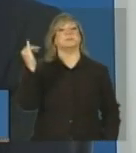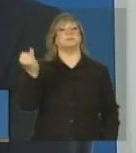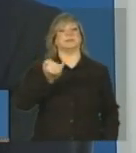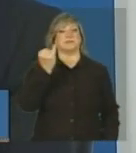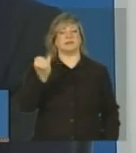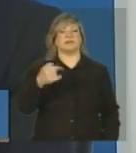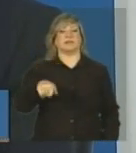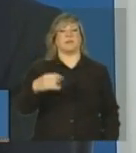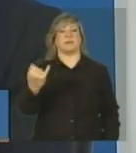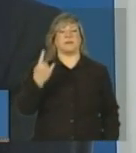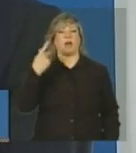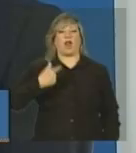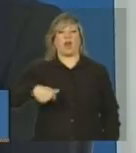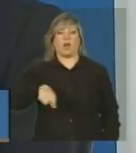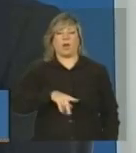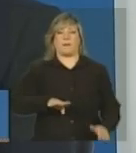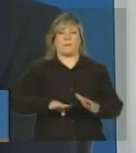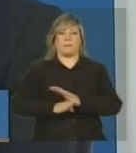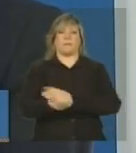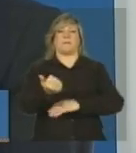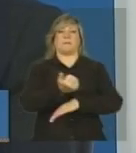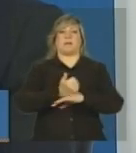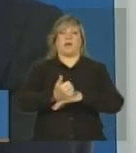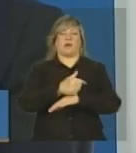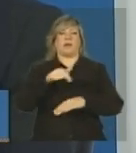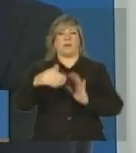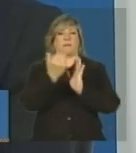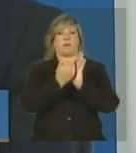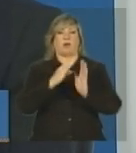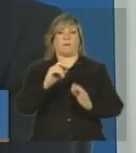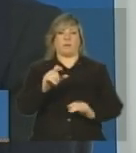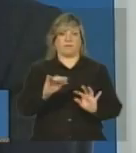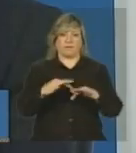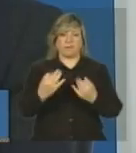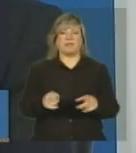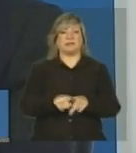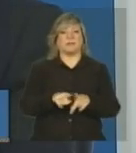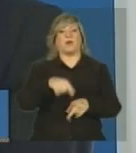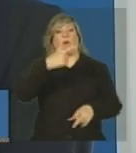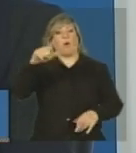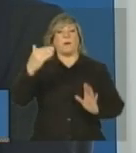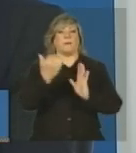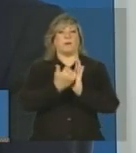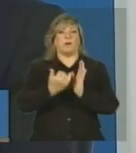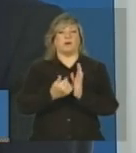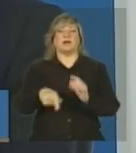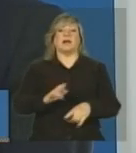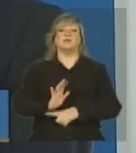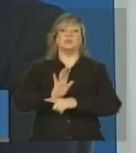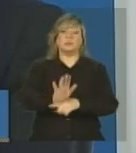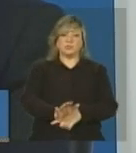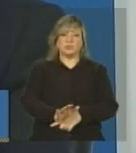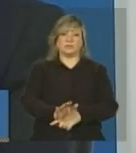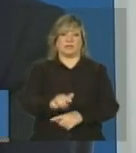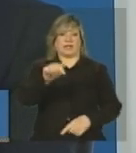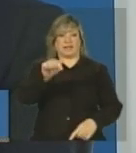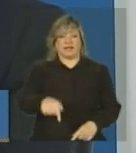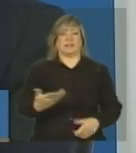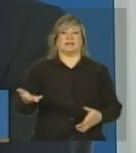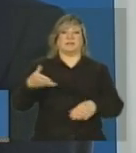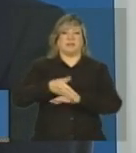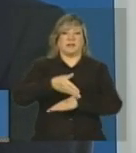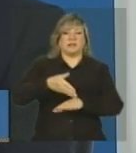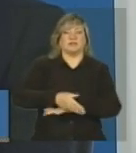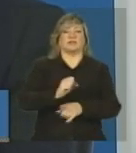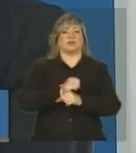para a gente amadurecer o programa Bolsa Família e outros programas, permitindo que essa